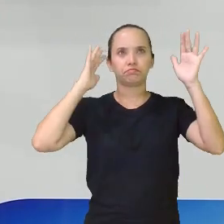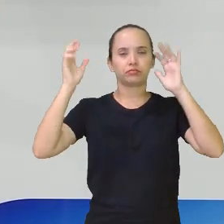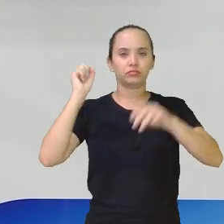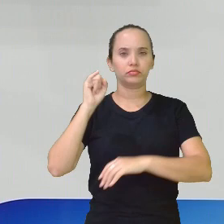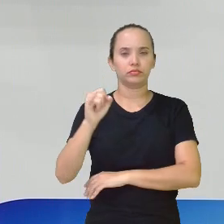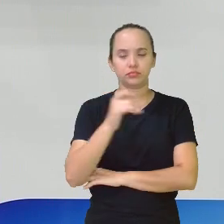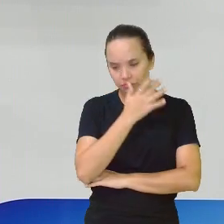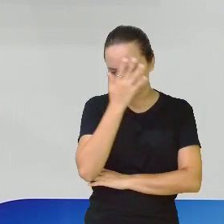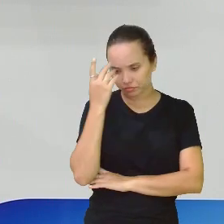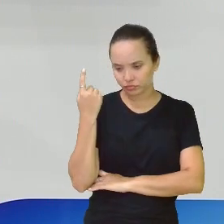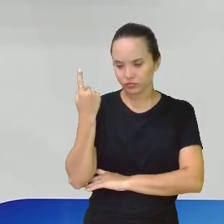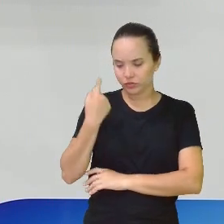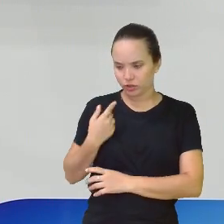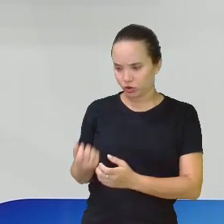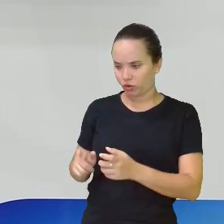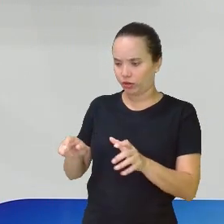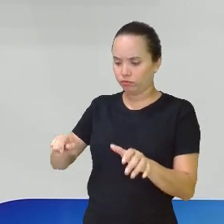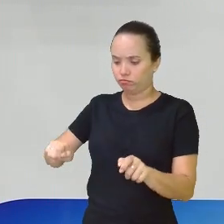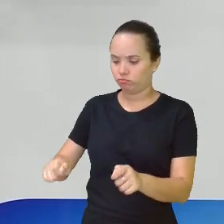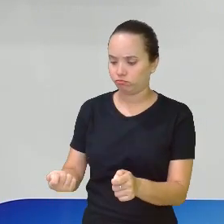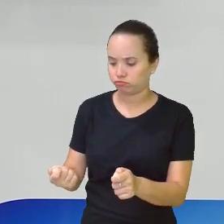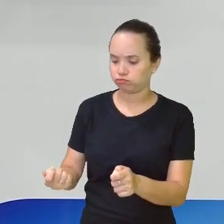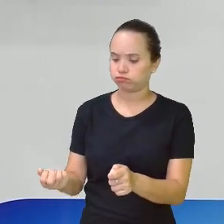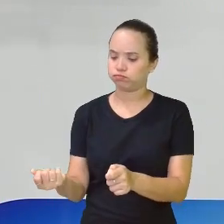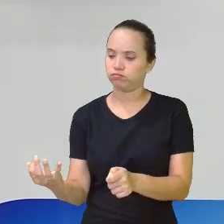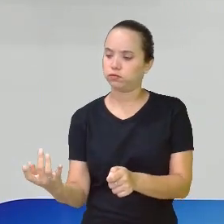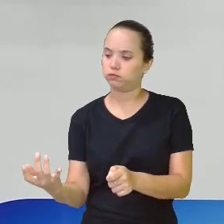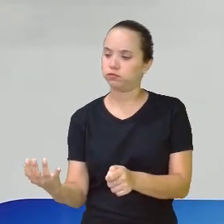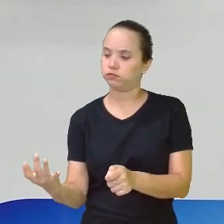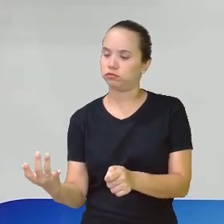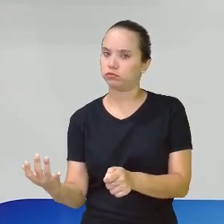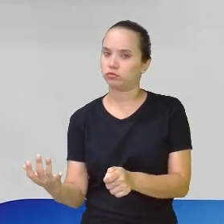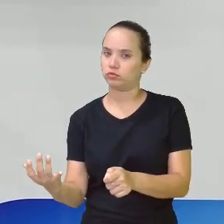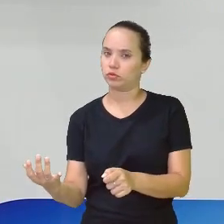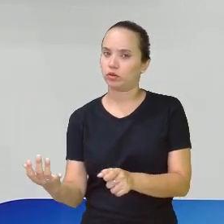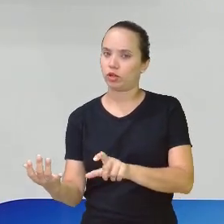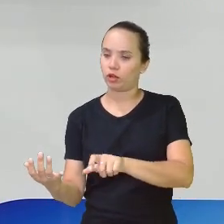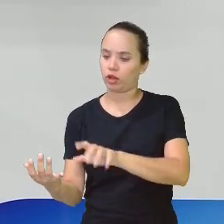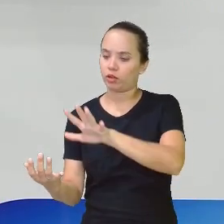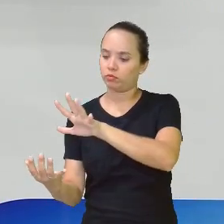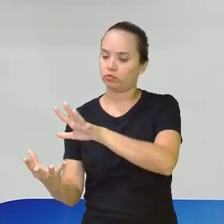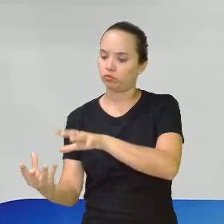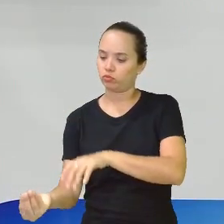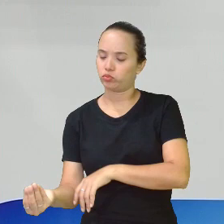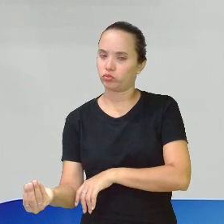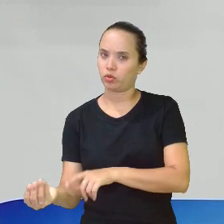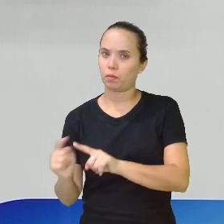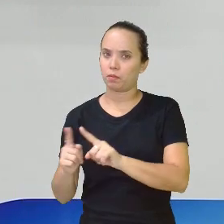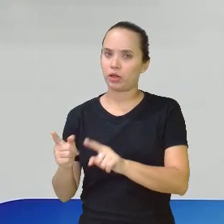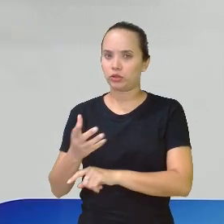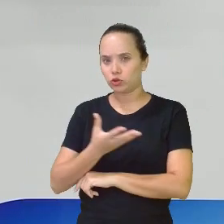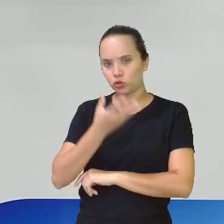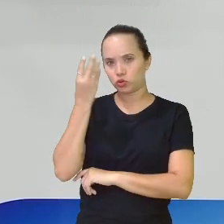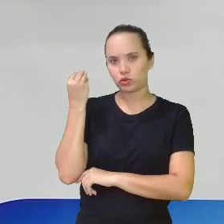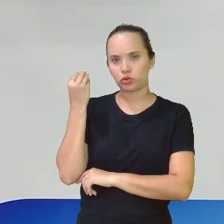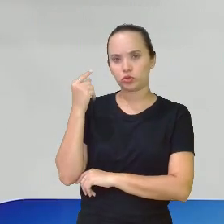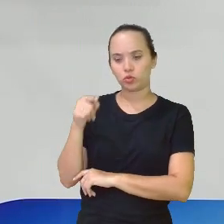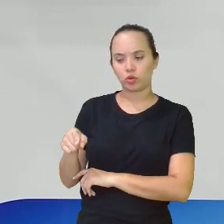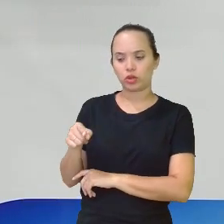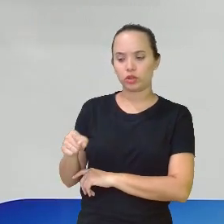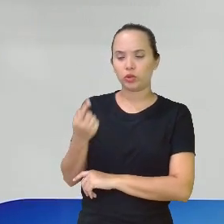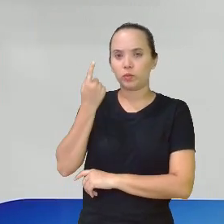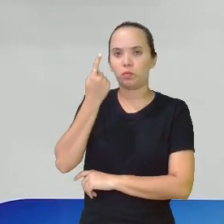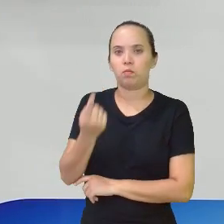boca do fogão ali, né, uma chave ali, deixou o fogão ligado. Apagou, cozinhou, mas esqueceu ali alguma